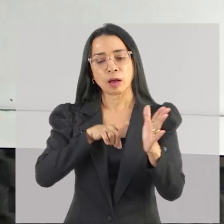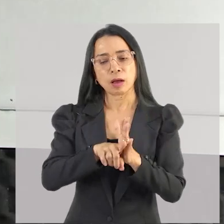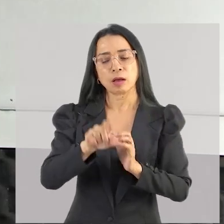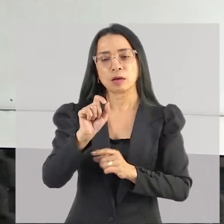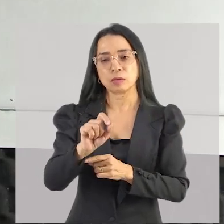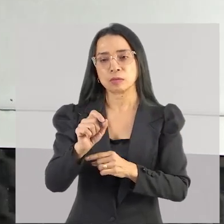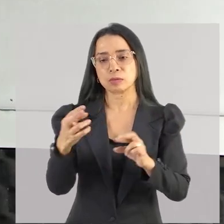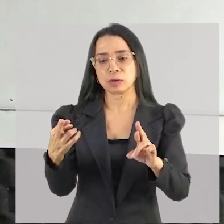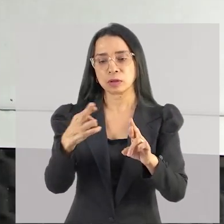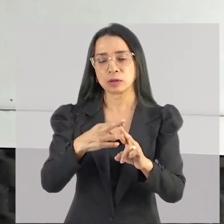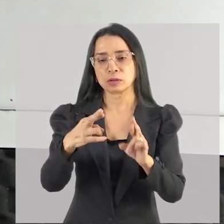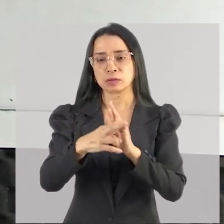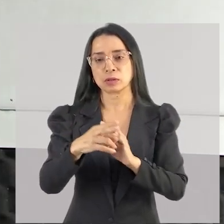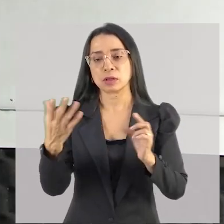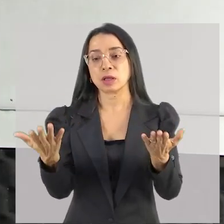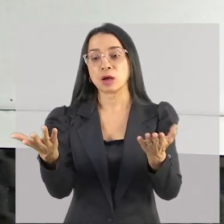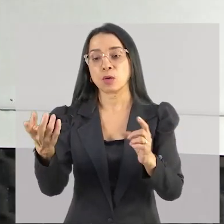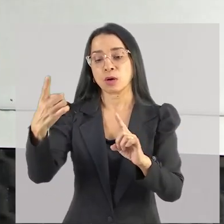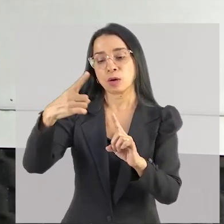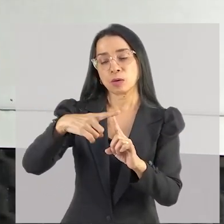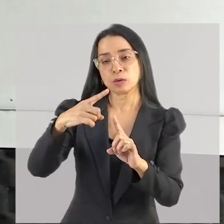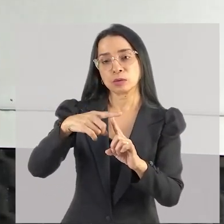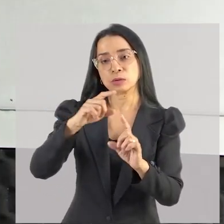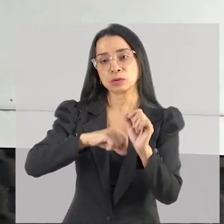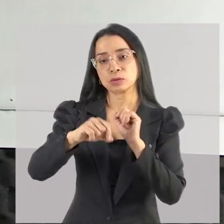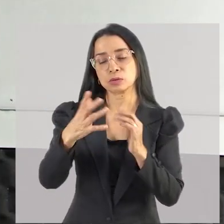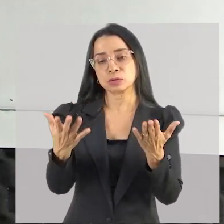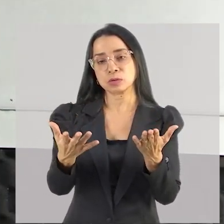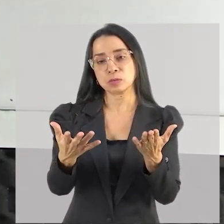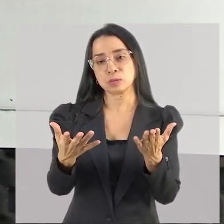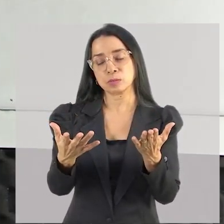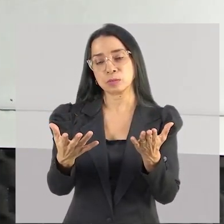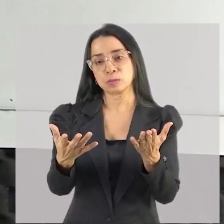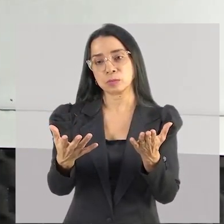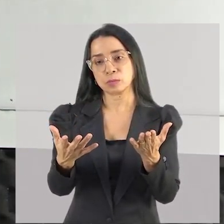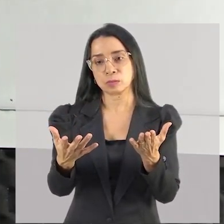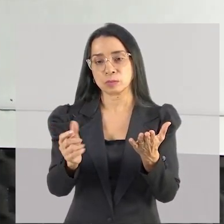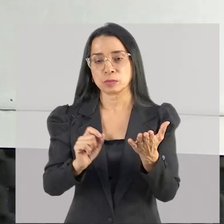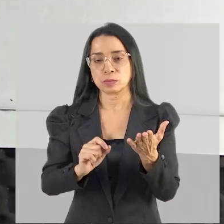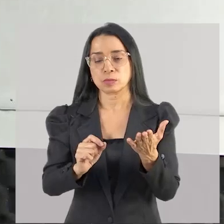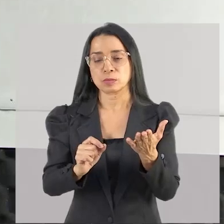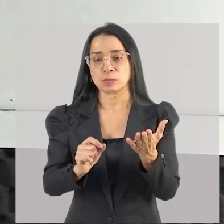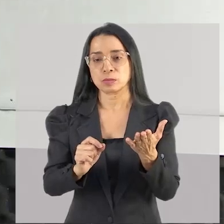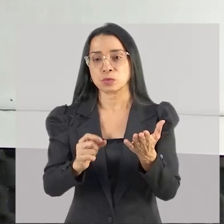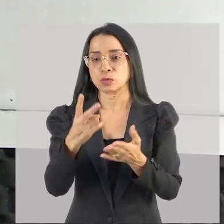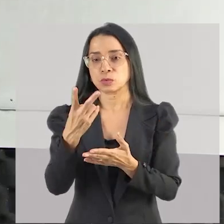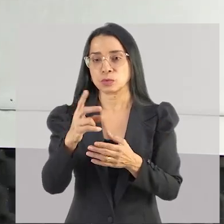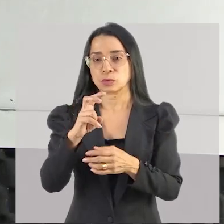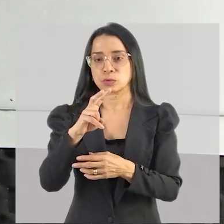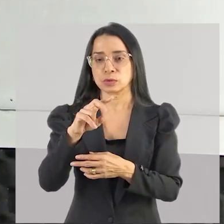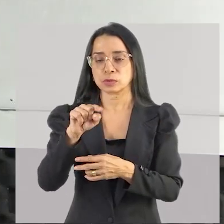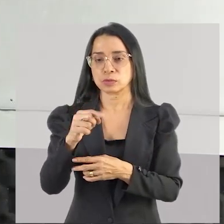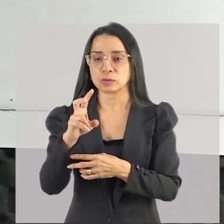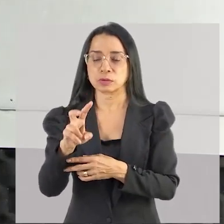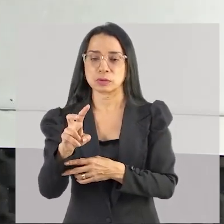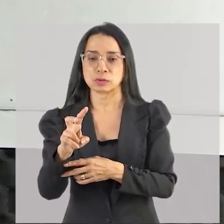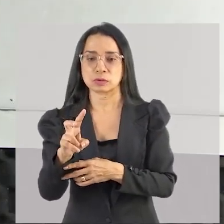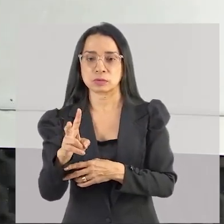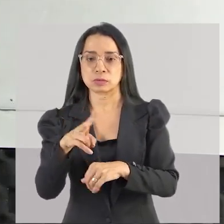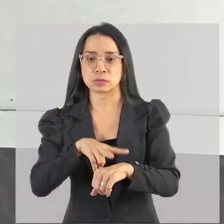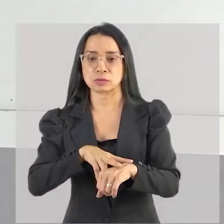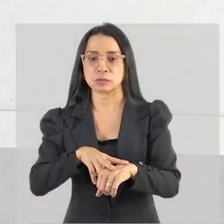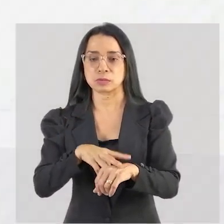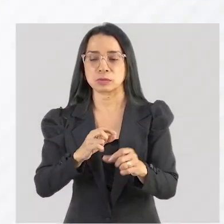pergunta é referente a qual tipo de tinta? Referente à tinta verde. Então ele comprou 2,5,